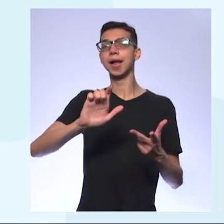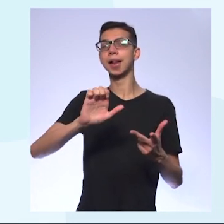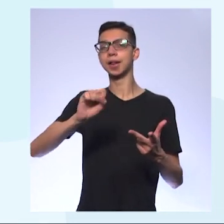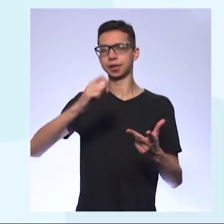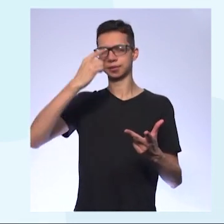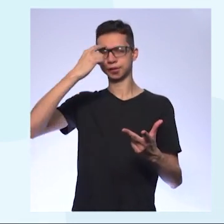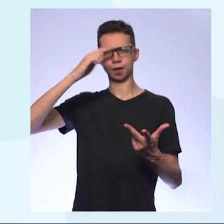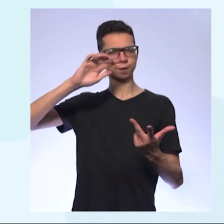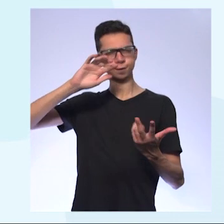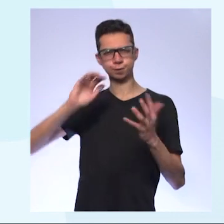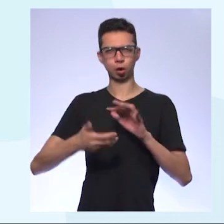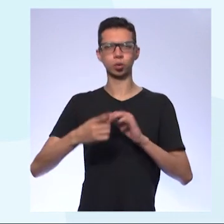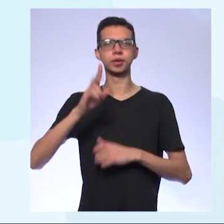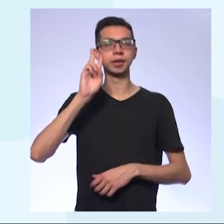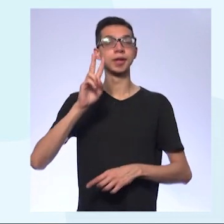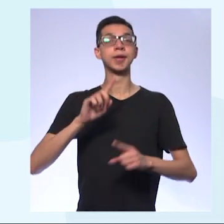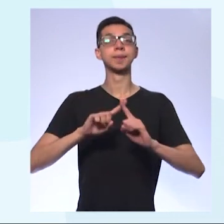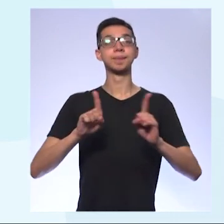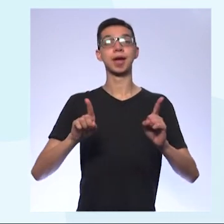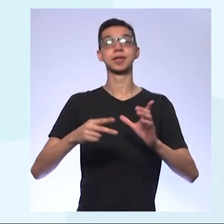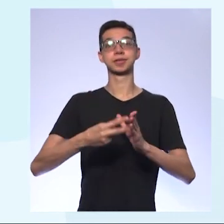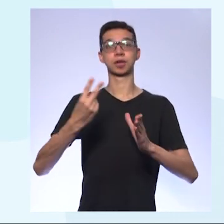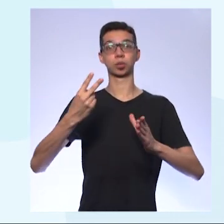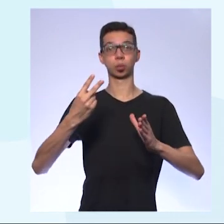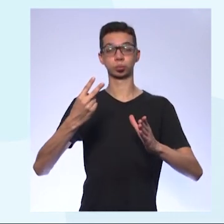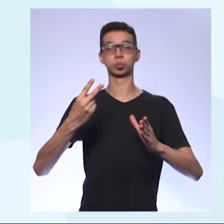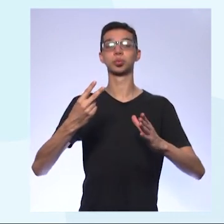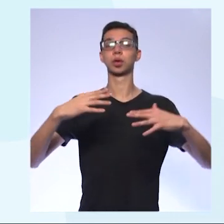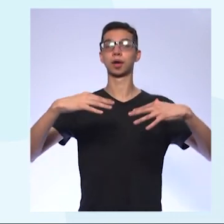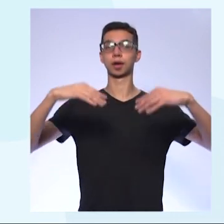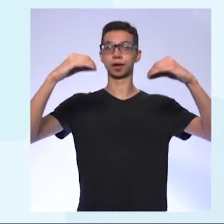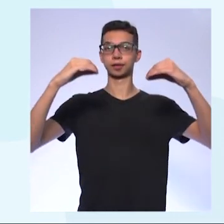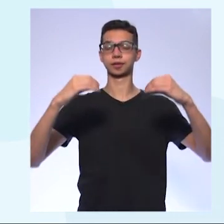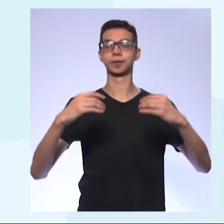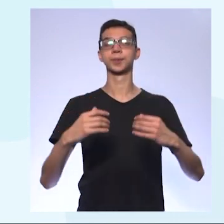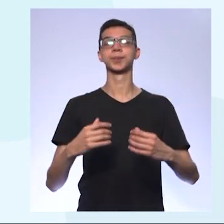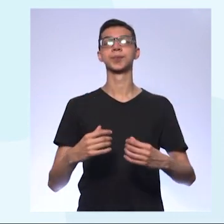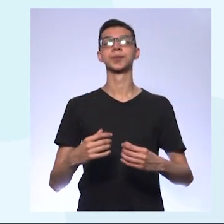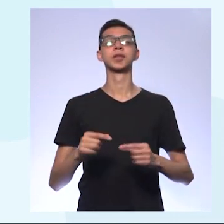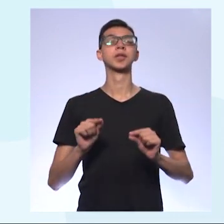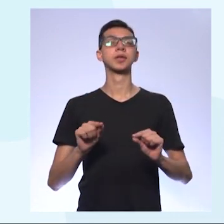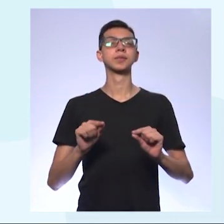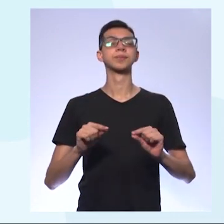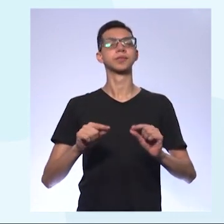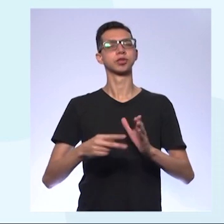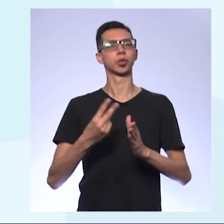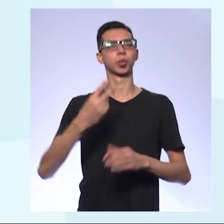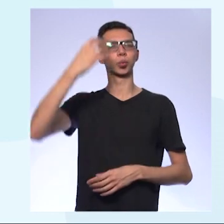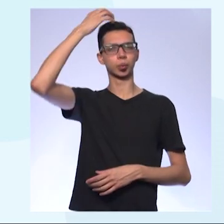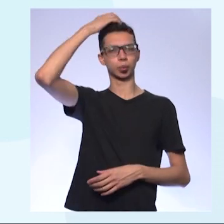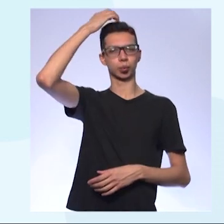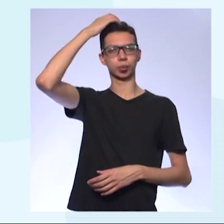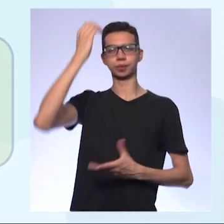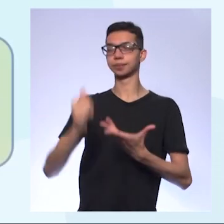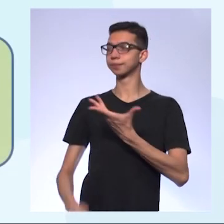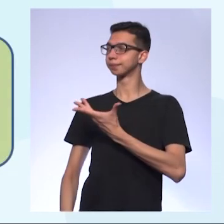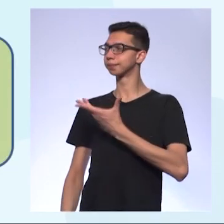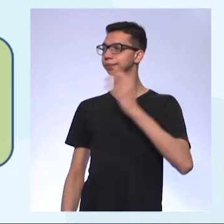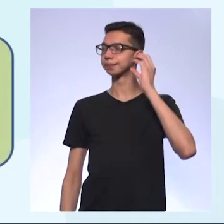da maioridade. Olha aí, o Dom Pedro II, um garoto. O que foi o golpe da maioridade? Vocês se lembram